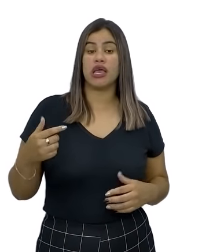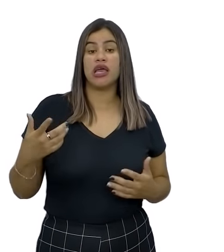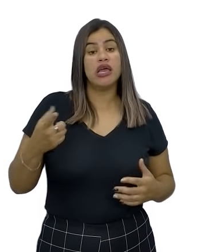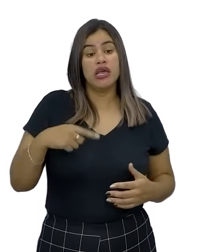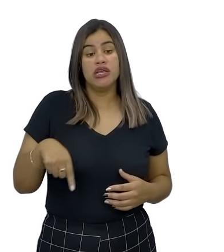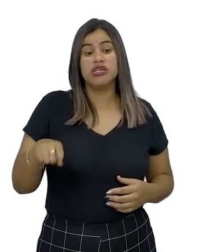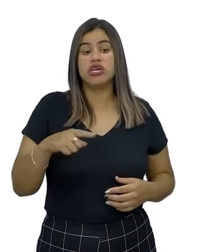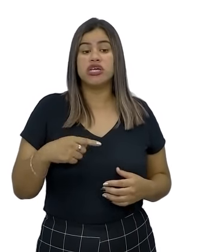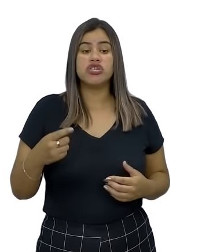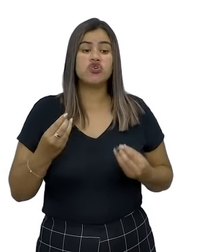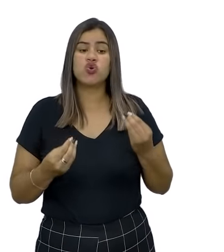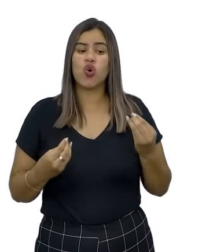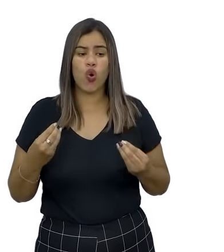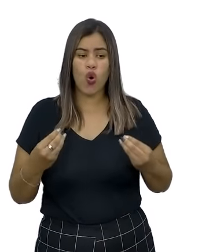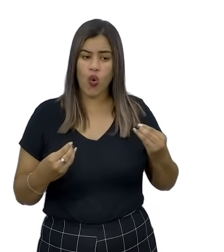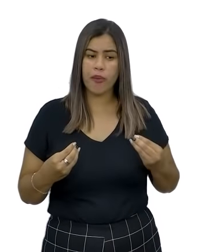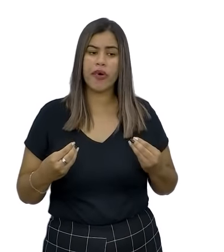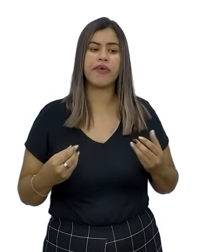esse problema,